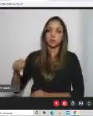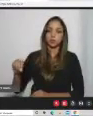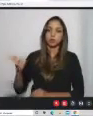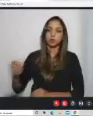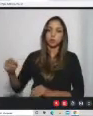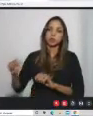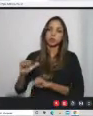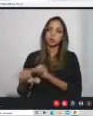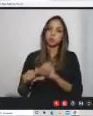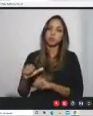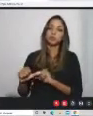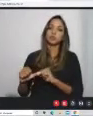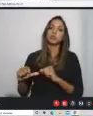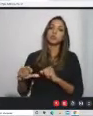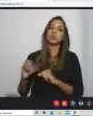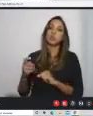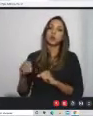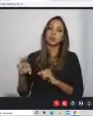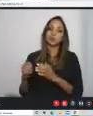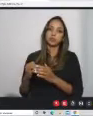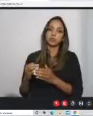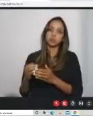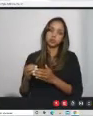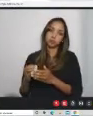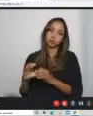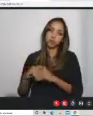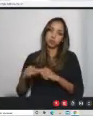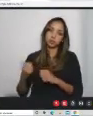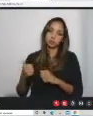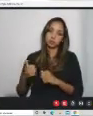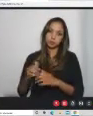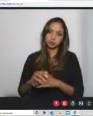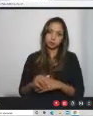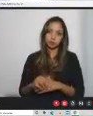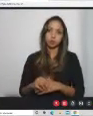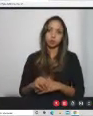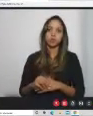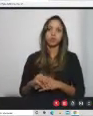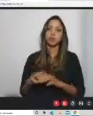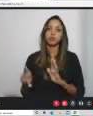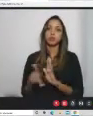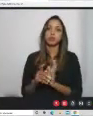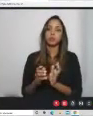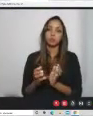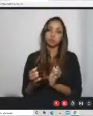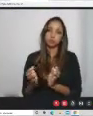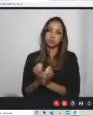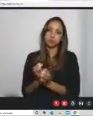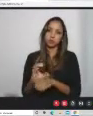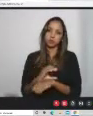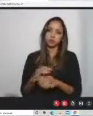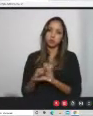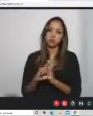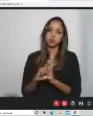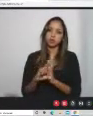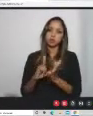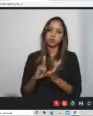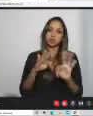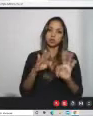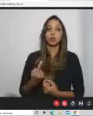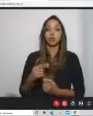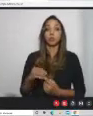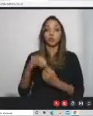projeto 109-2021. Ao topo do legislativo municipal, comissão permanente de Constituição, legislação e redação final. Matéria em única discussão e única votação. Em